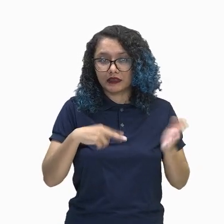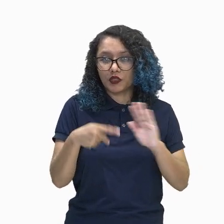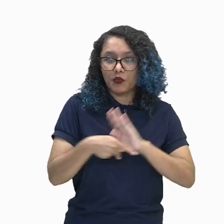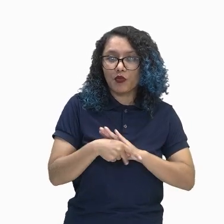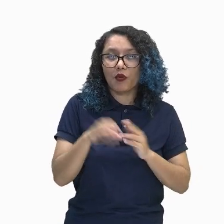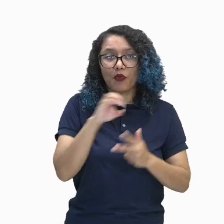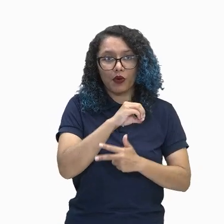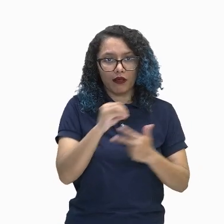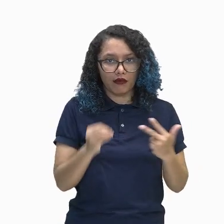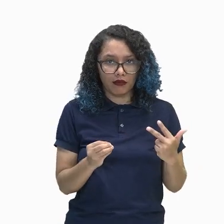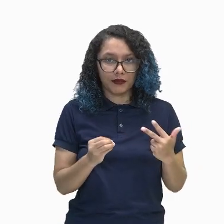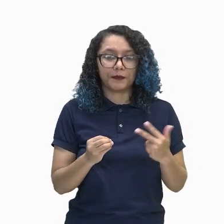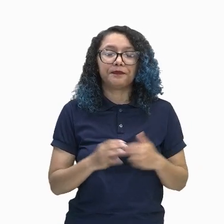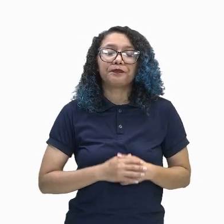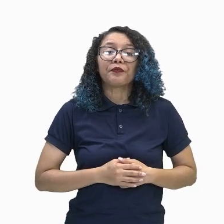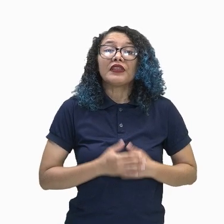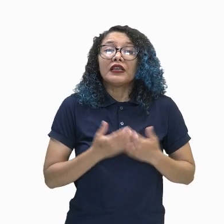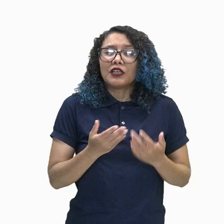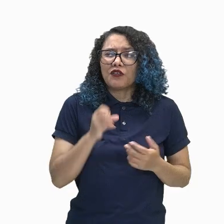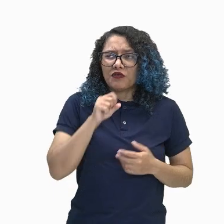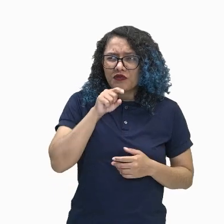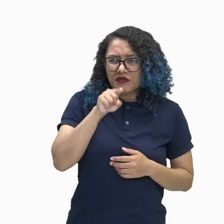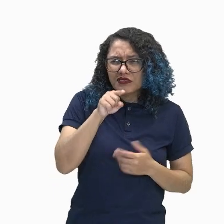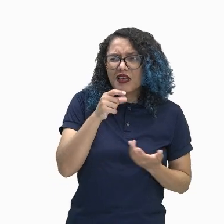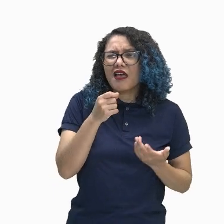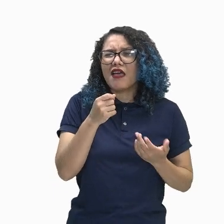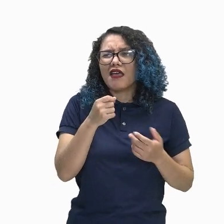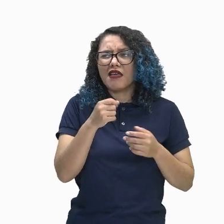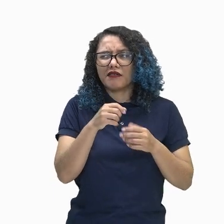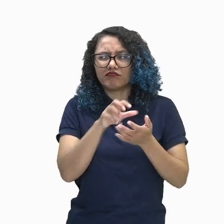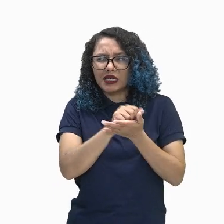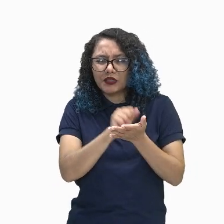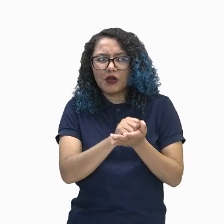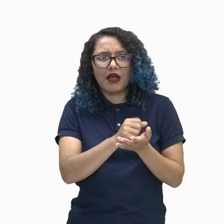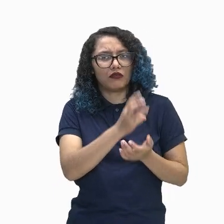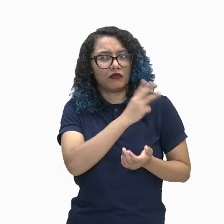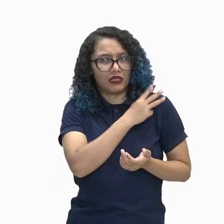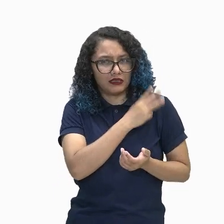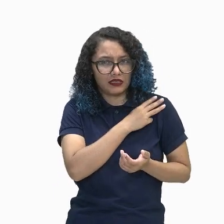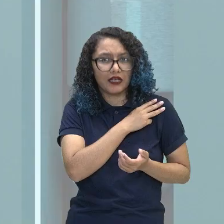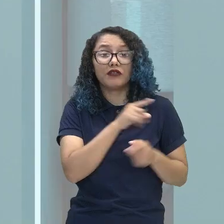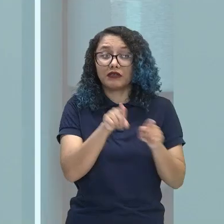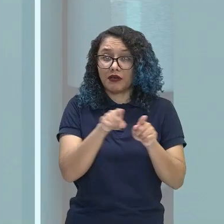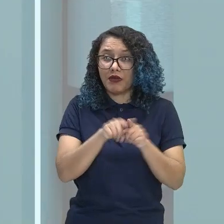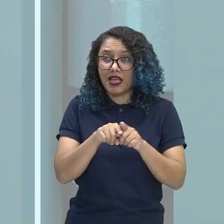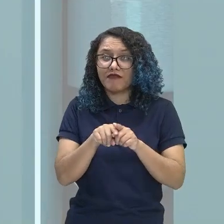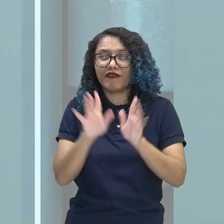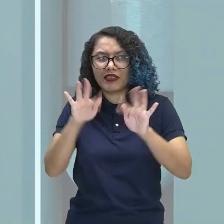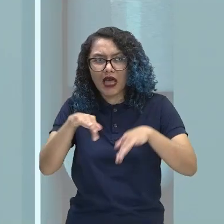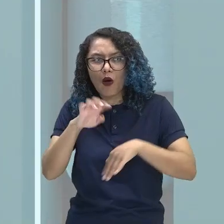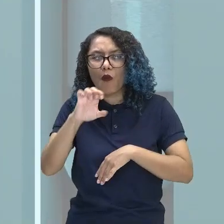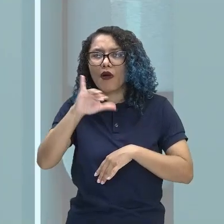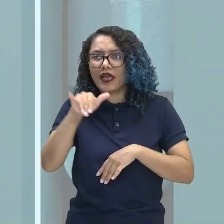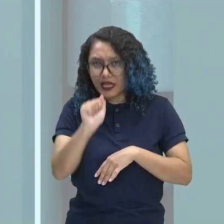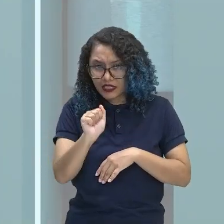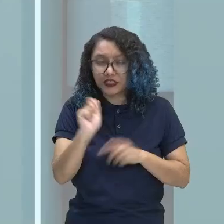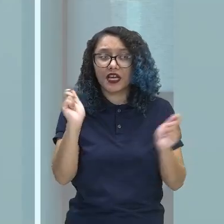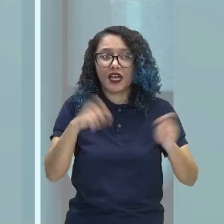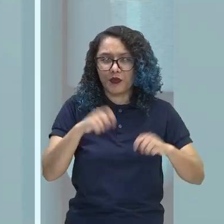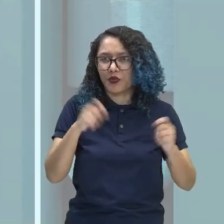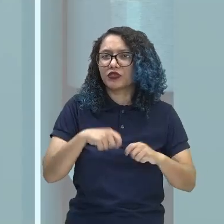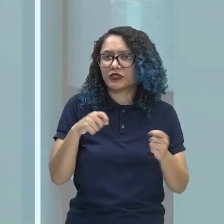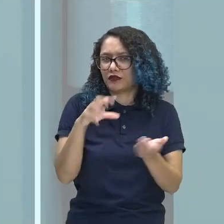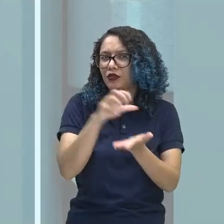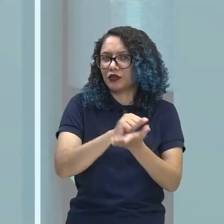Enem. Quando você chega lá no terceiro ano do ensino médio, na última fase da EJA também, você pode realizar o